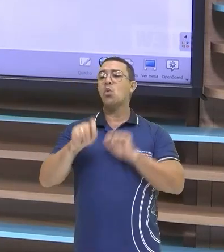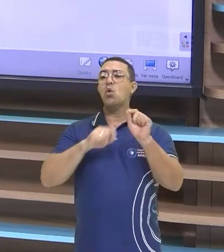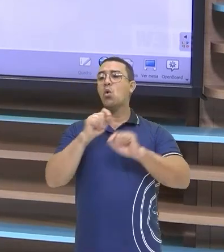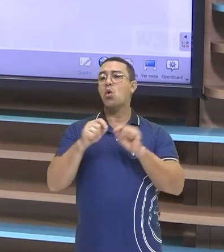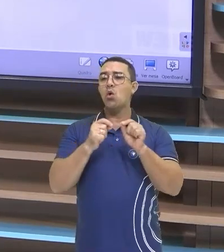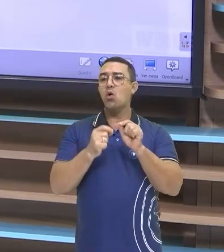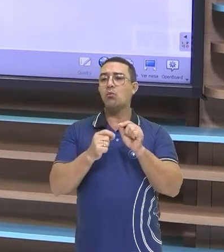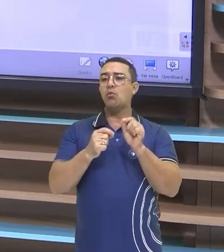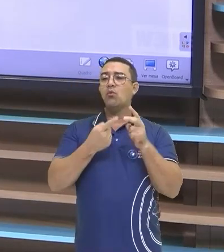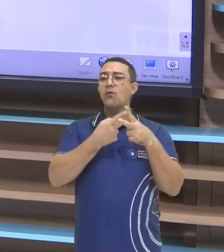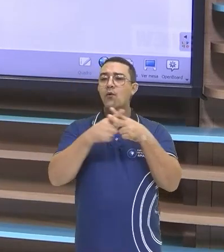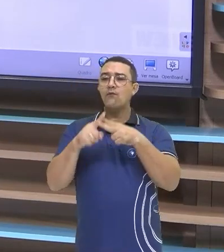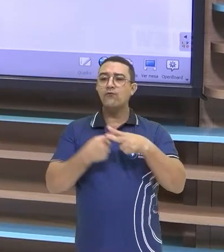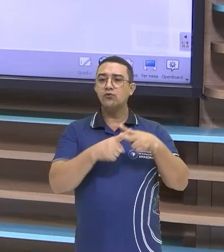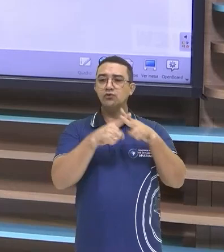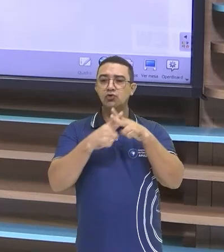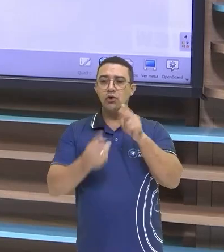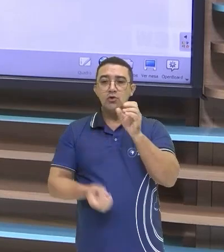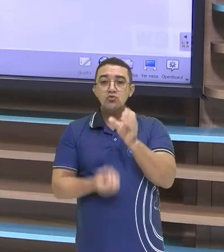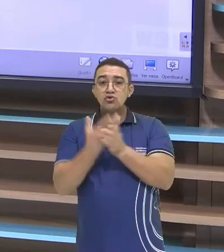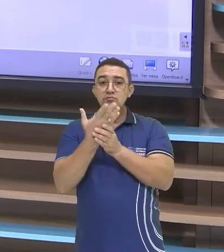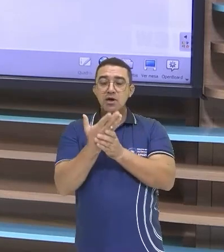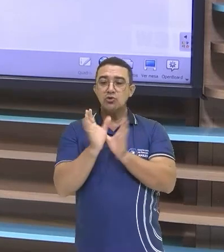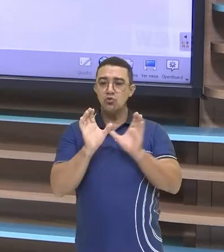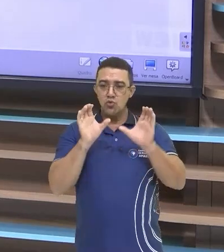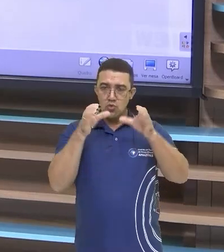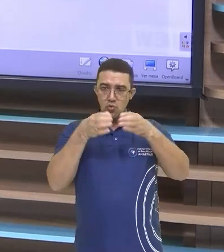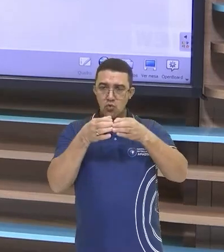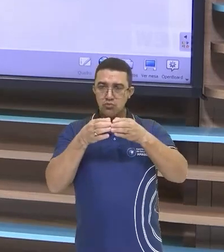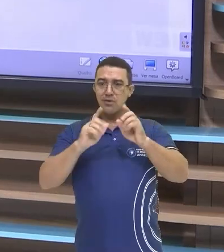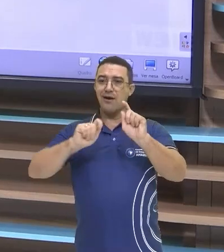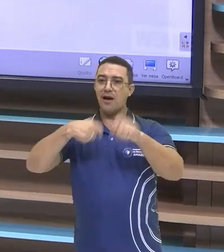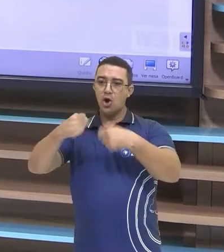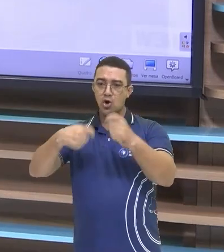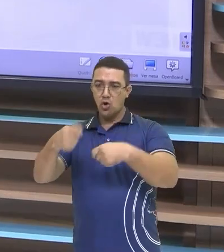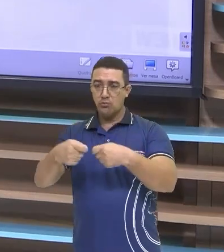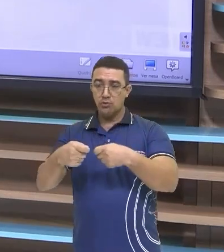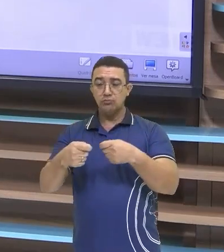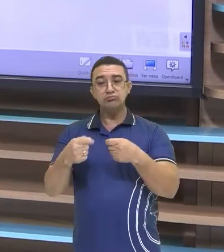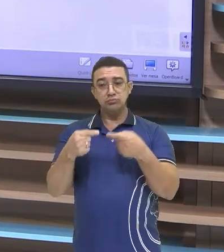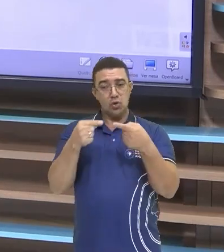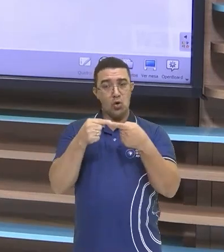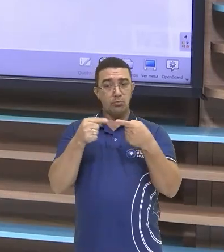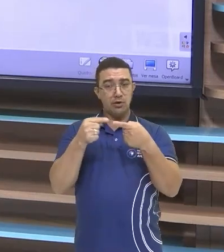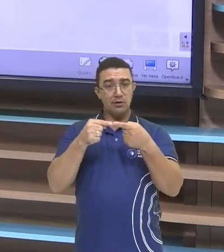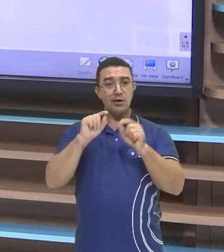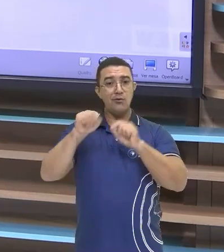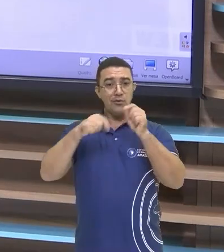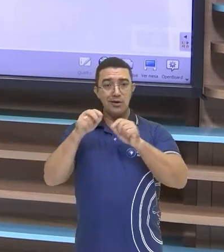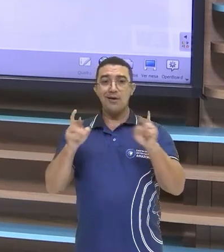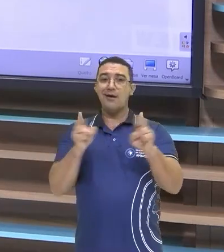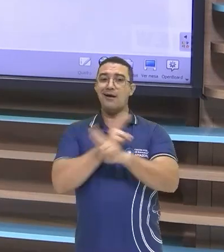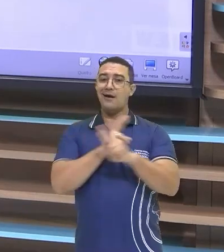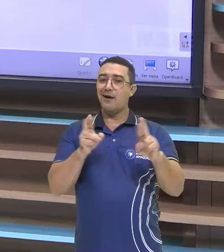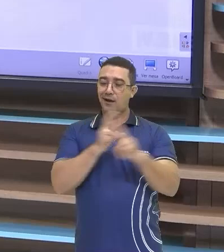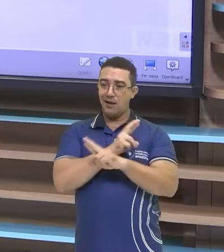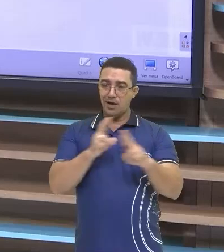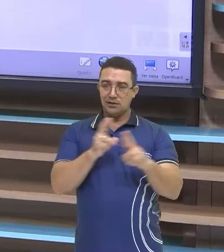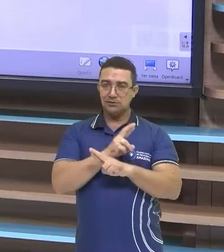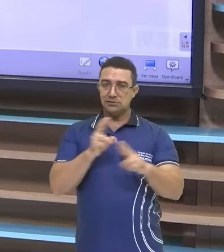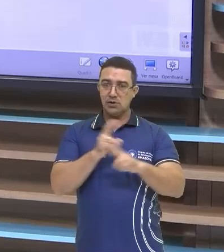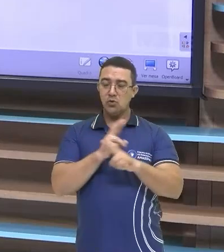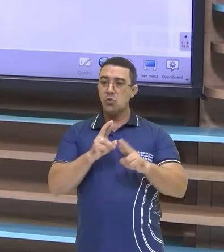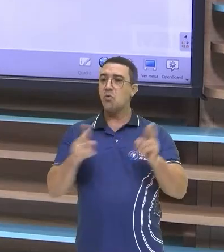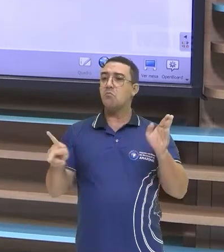funciona a formação dos blocos econômicos, que muito tem a ver, que está relacionada com essa